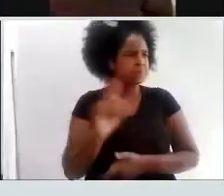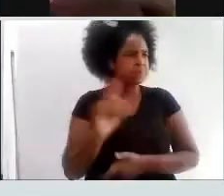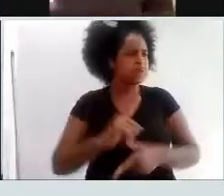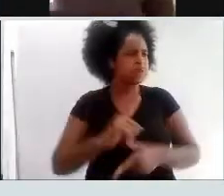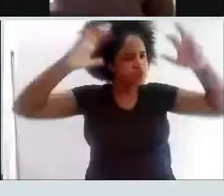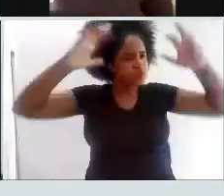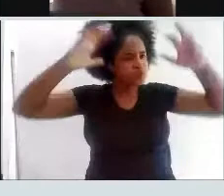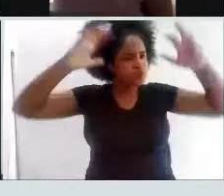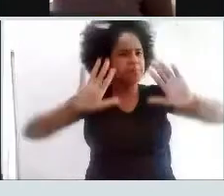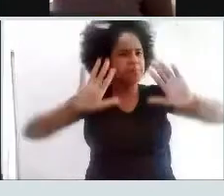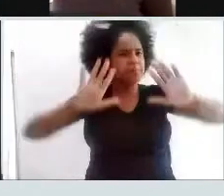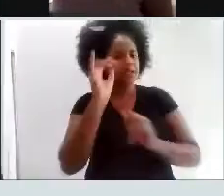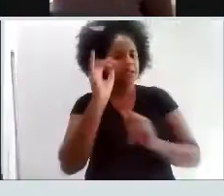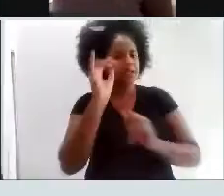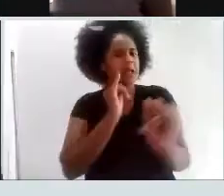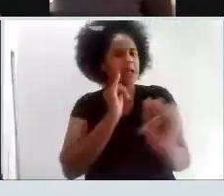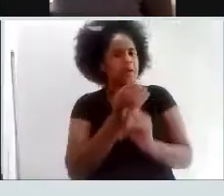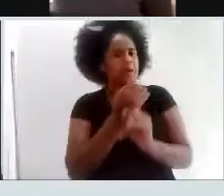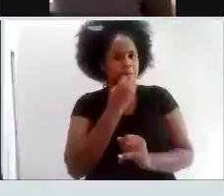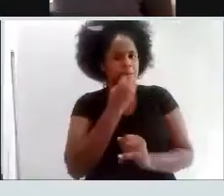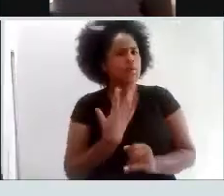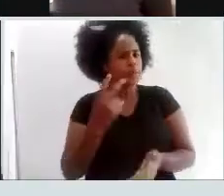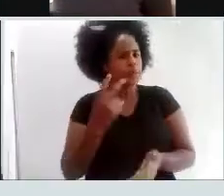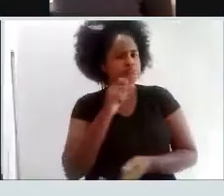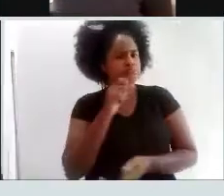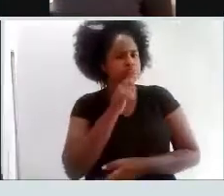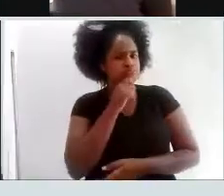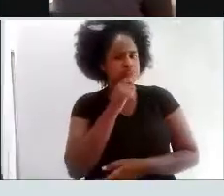tipo, topíssima.